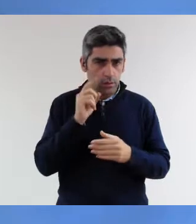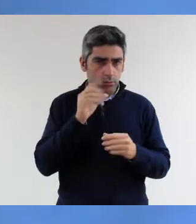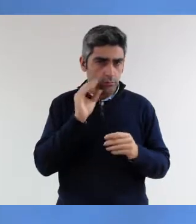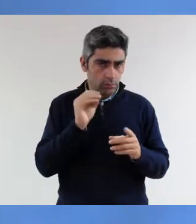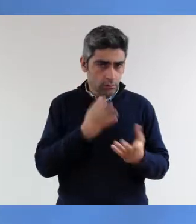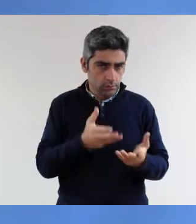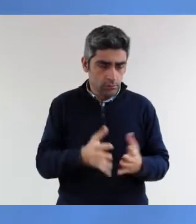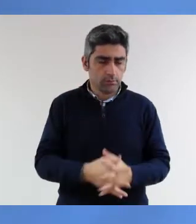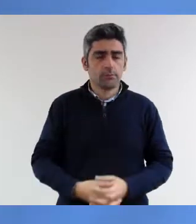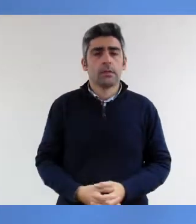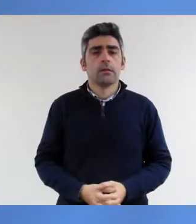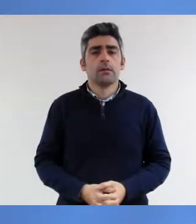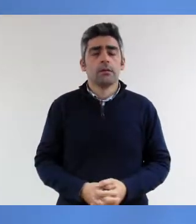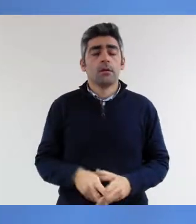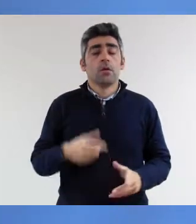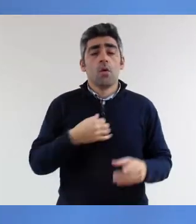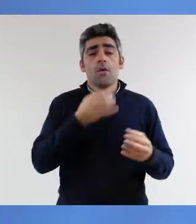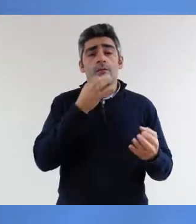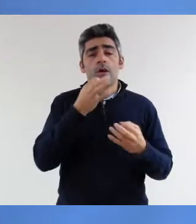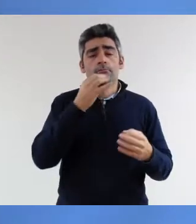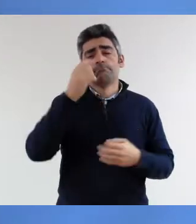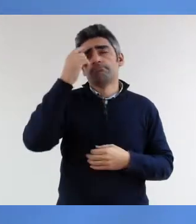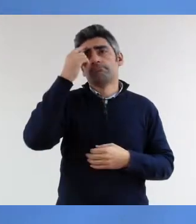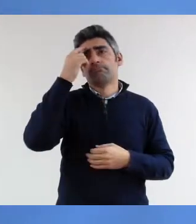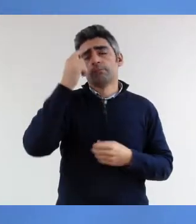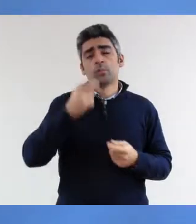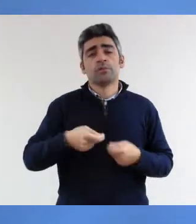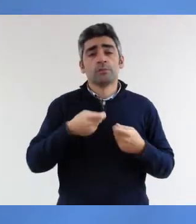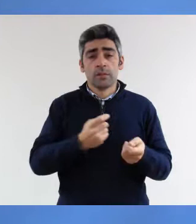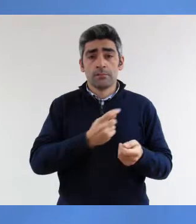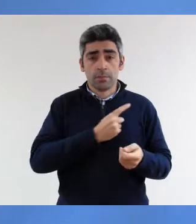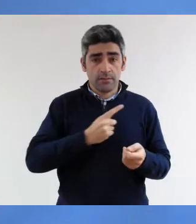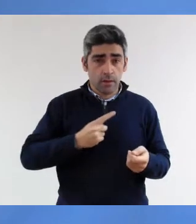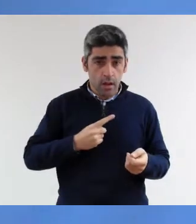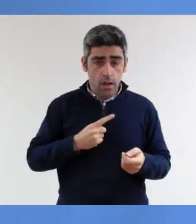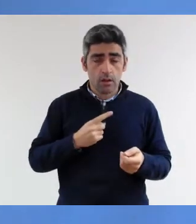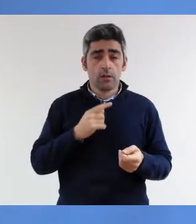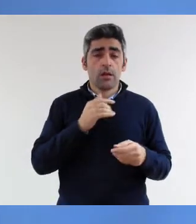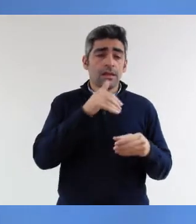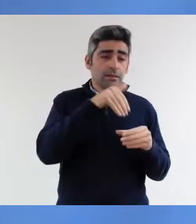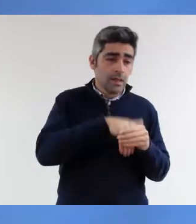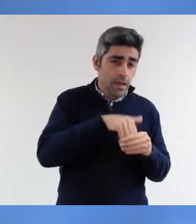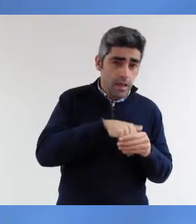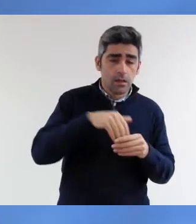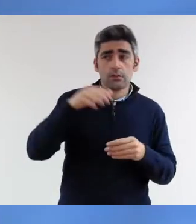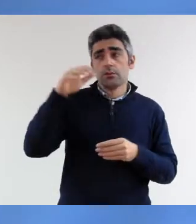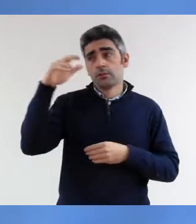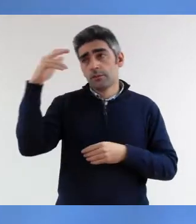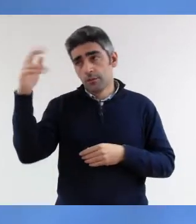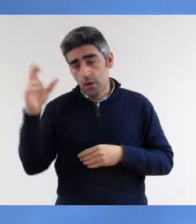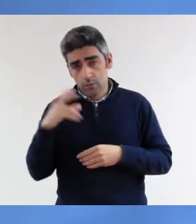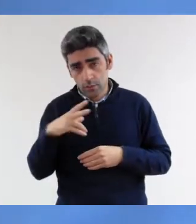do financiamento da economia e falo a pensar num investimento privado